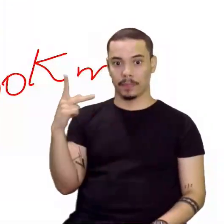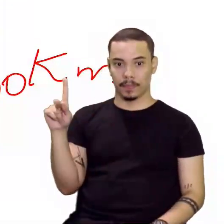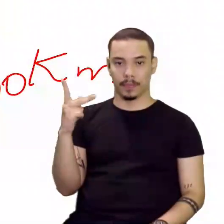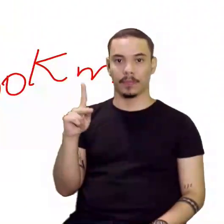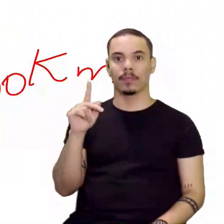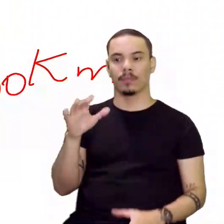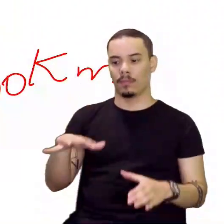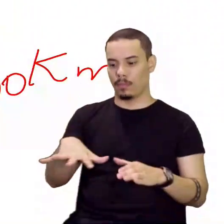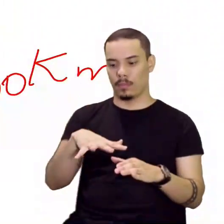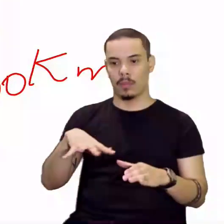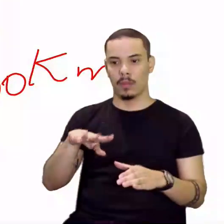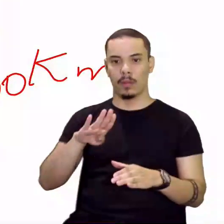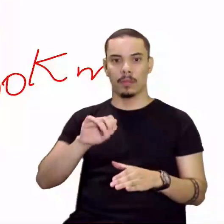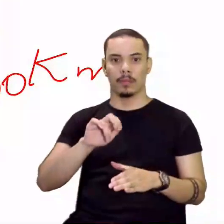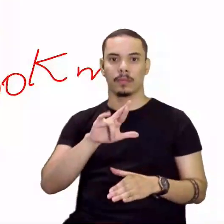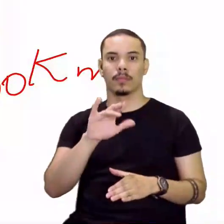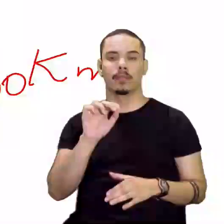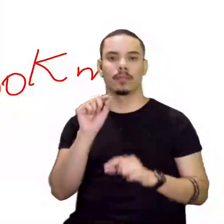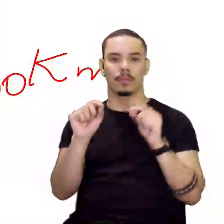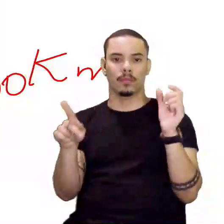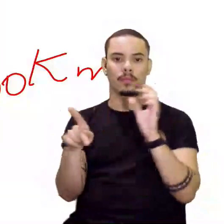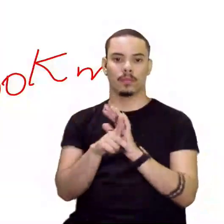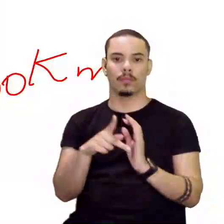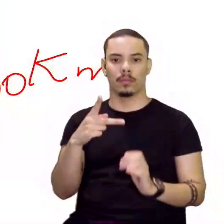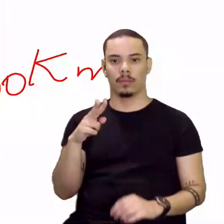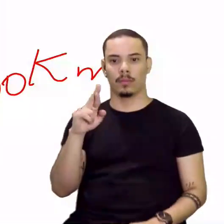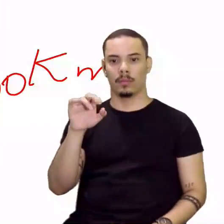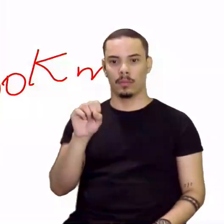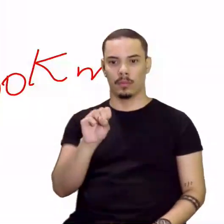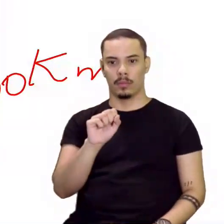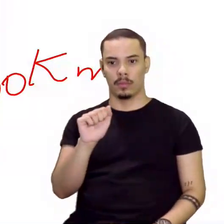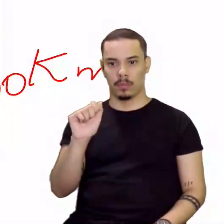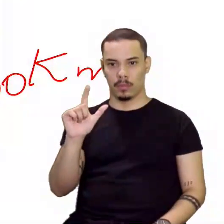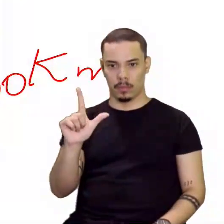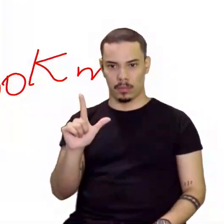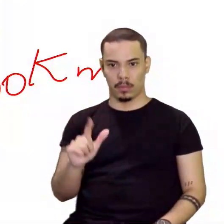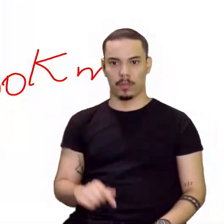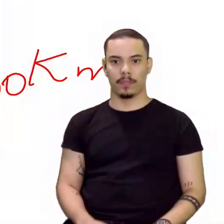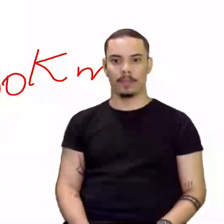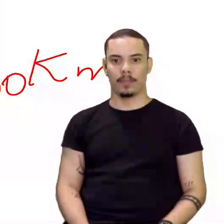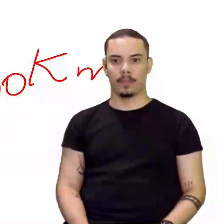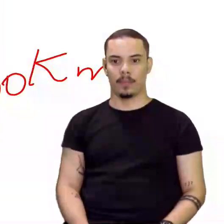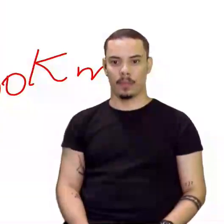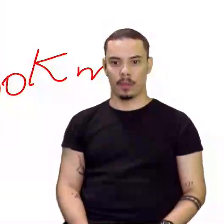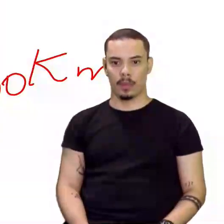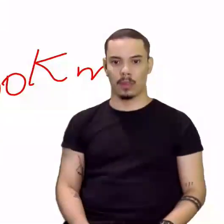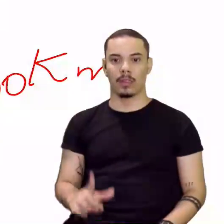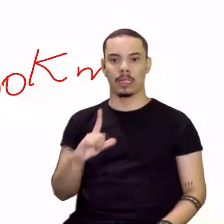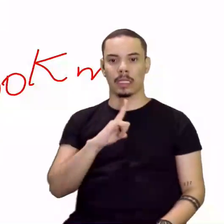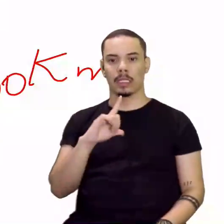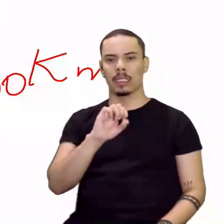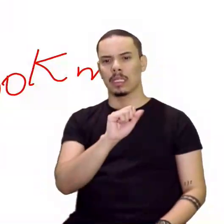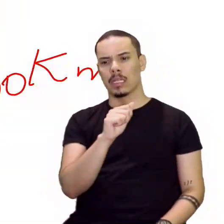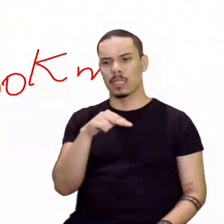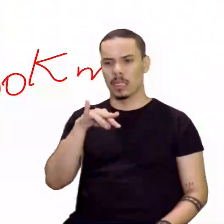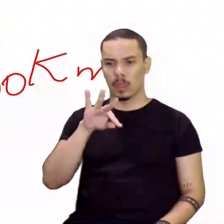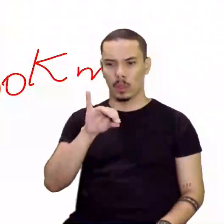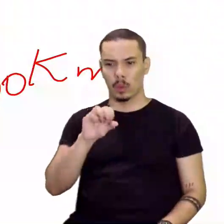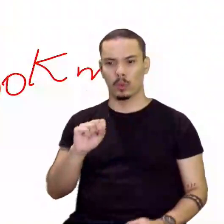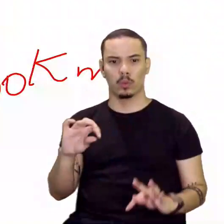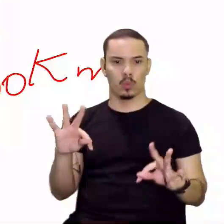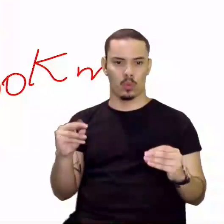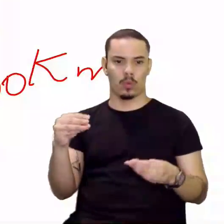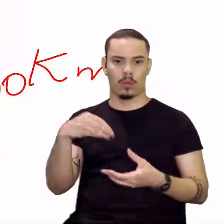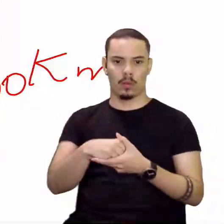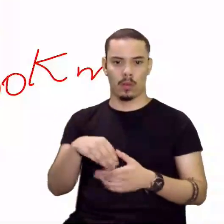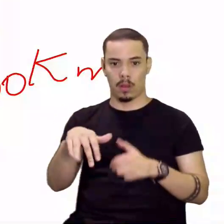bacia, tá? Do pré-sal, bacia de Campos, a bacia de Santos, estão tudo nessa região.